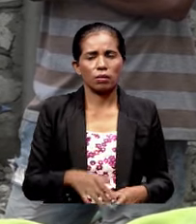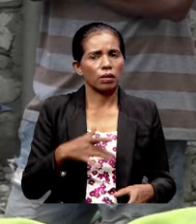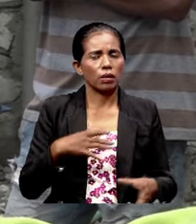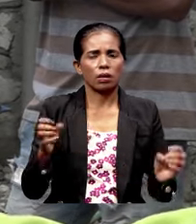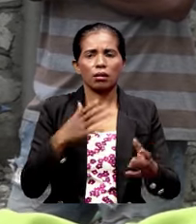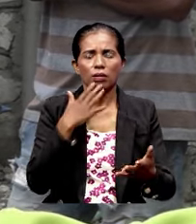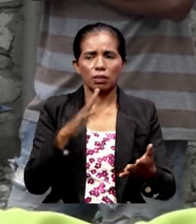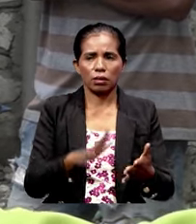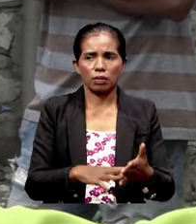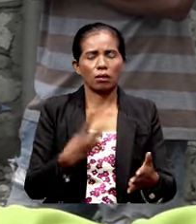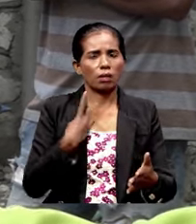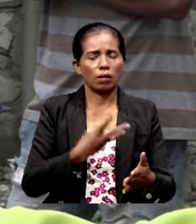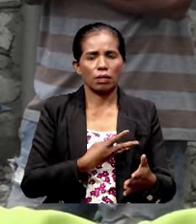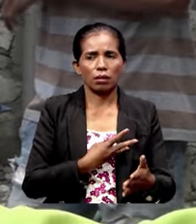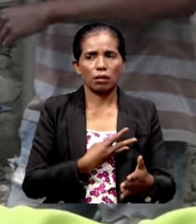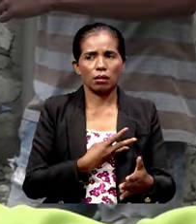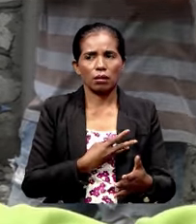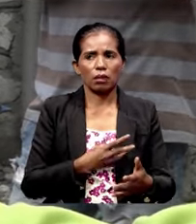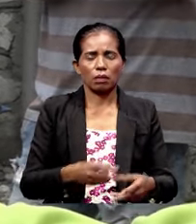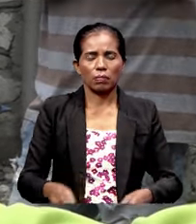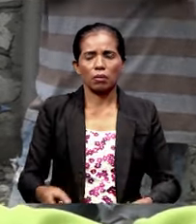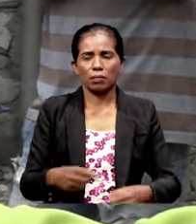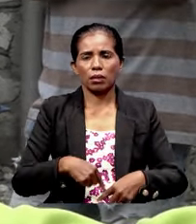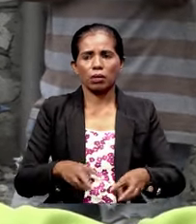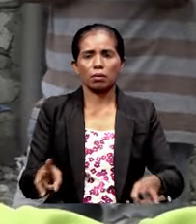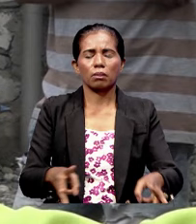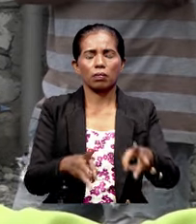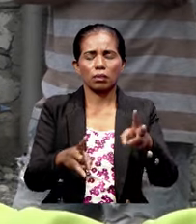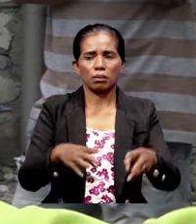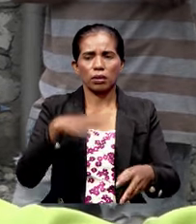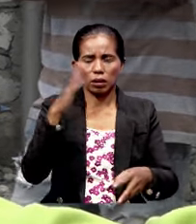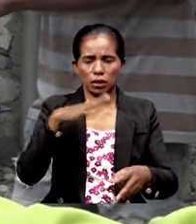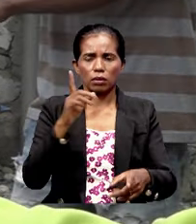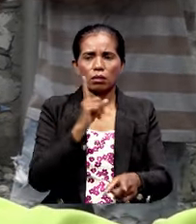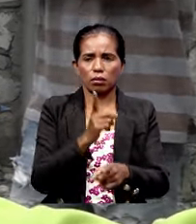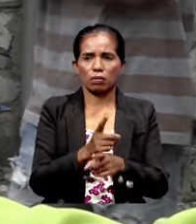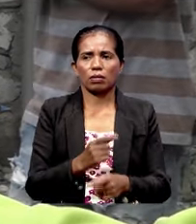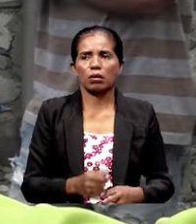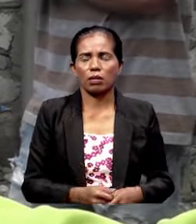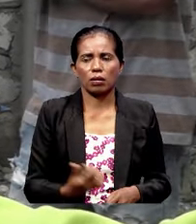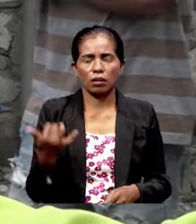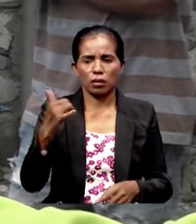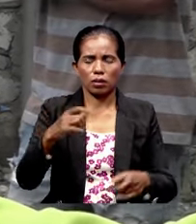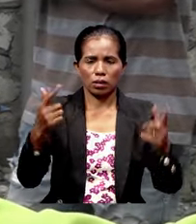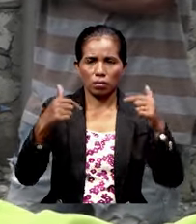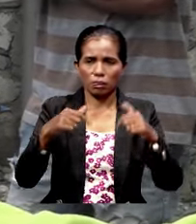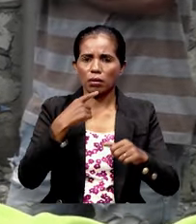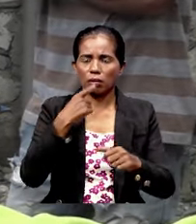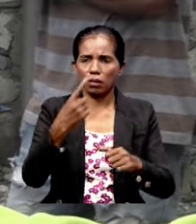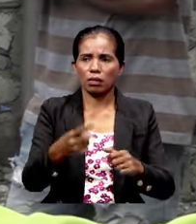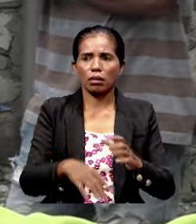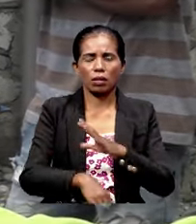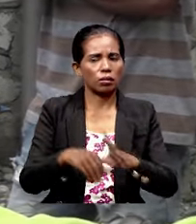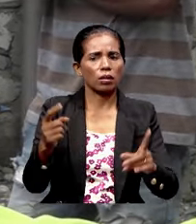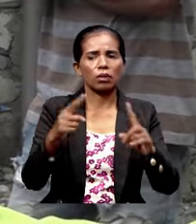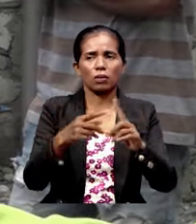kami hene, da la ruma amla sai tudo ba mota tamba isso é uma casa. Da la ruma sira mai de ambe. Hasai to